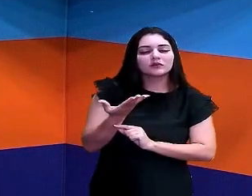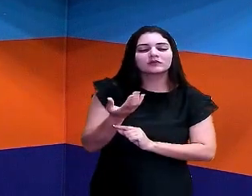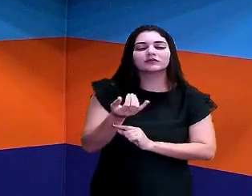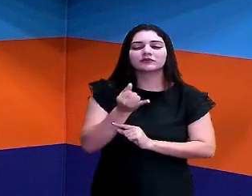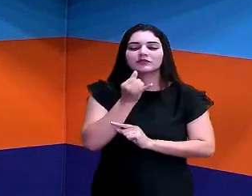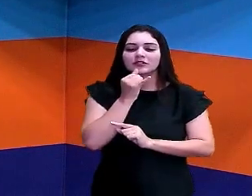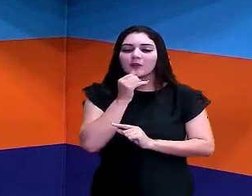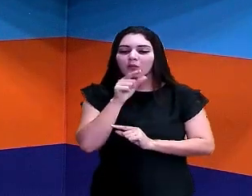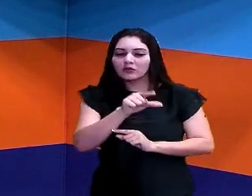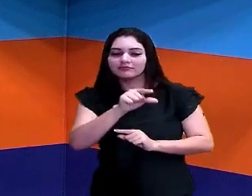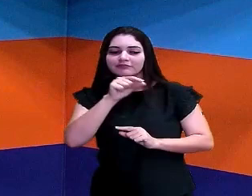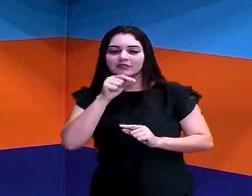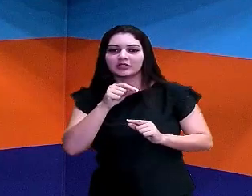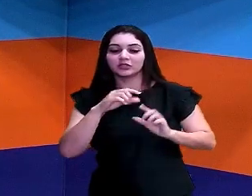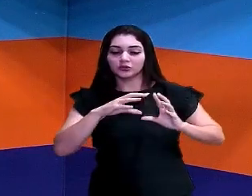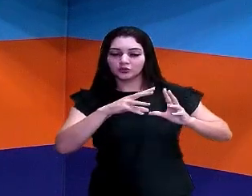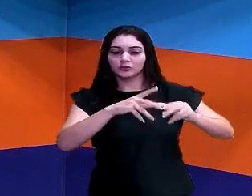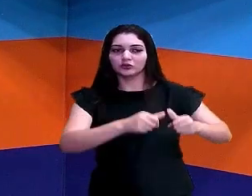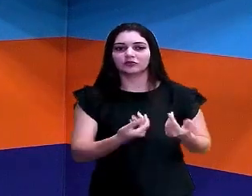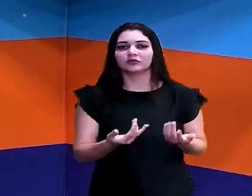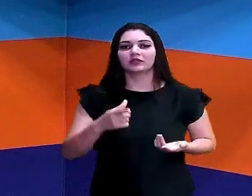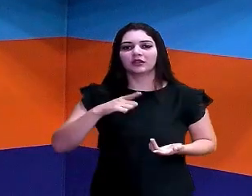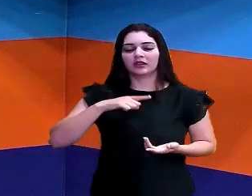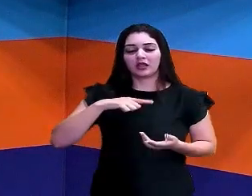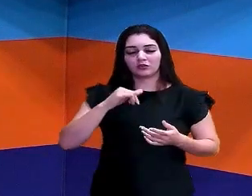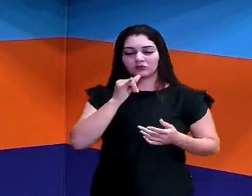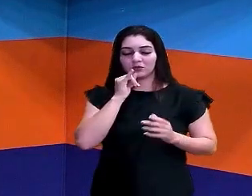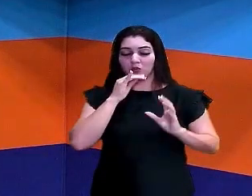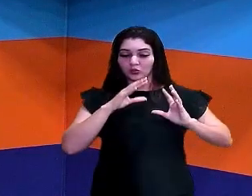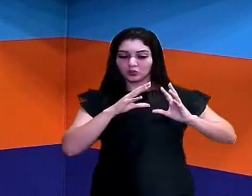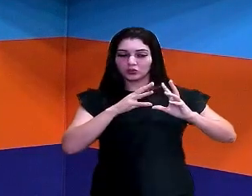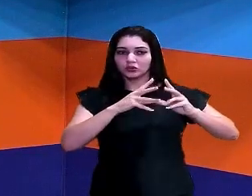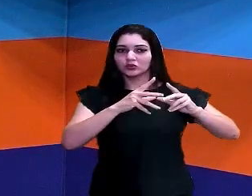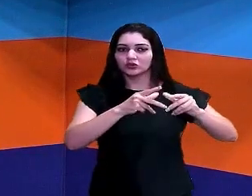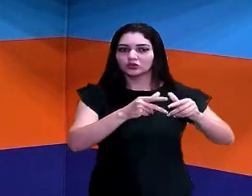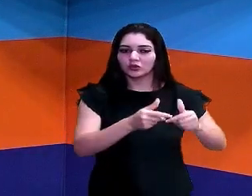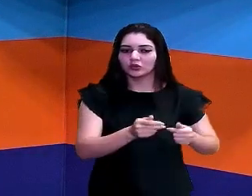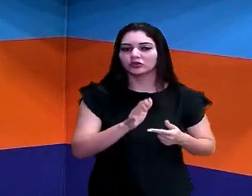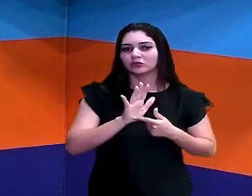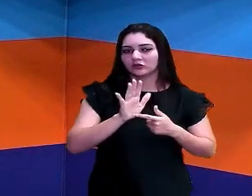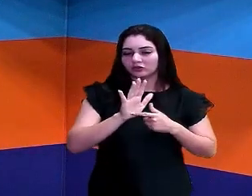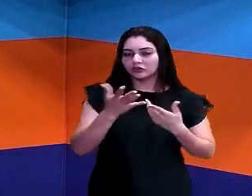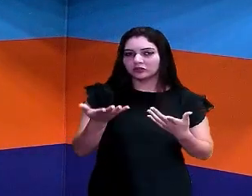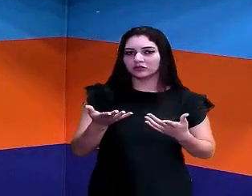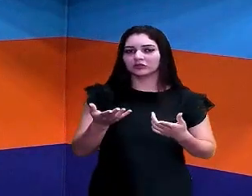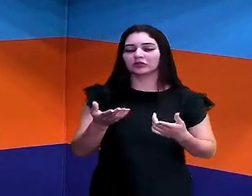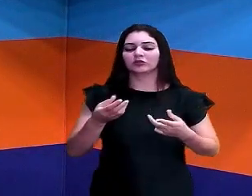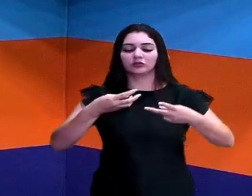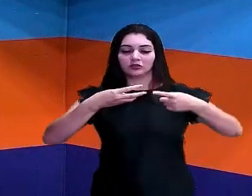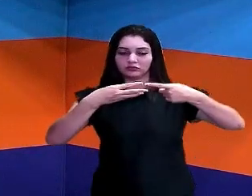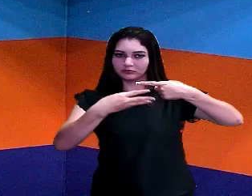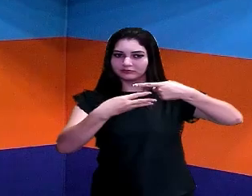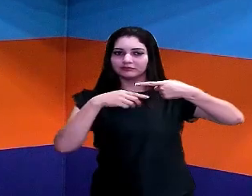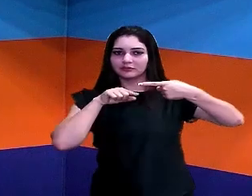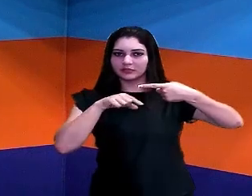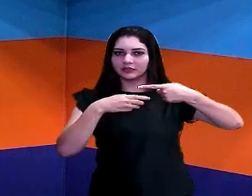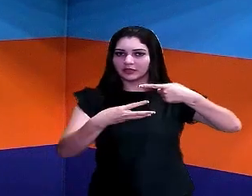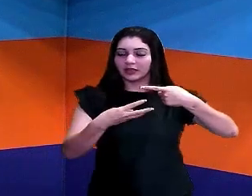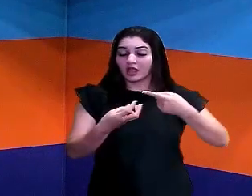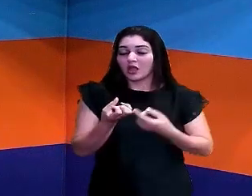do inteiro. Então, o que é que eu tenho? Eu tenho um todo, né, uma representação do todo, que o meu todo é o 3, é